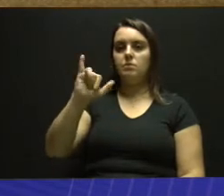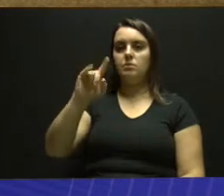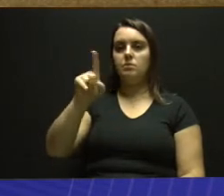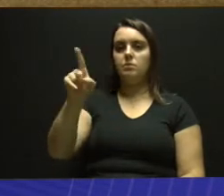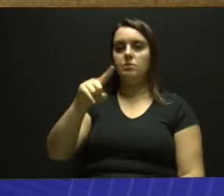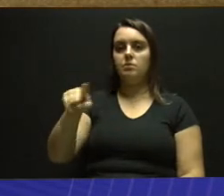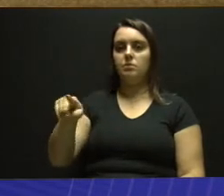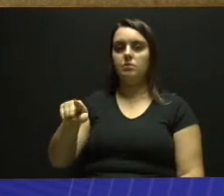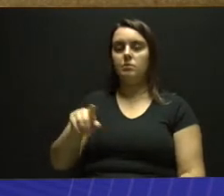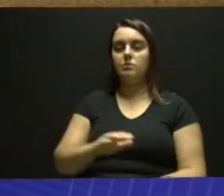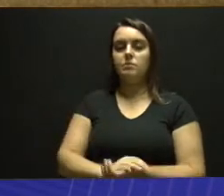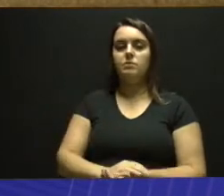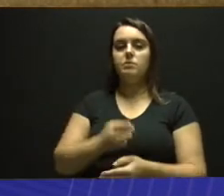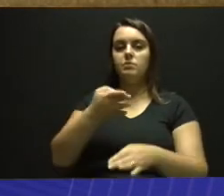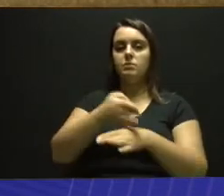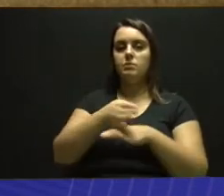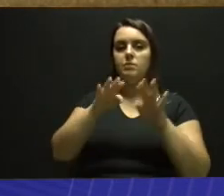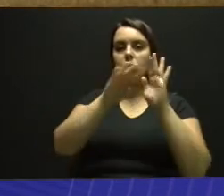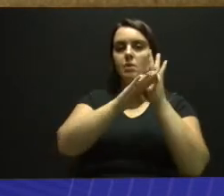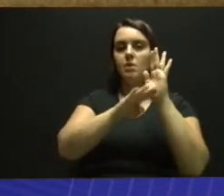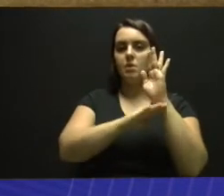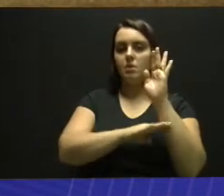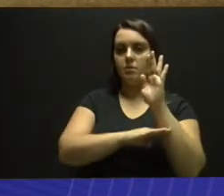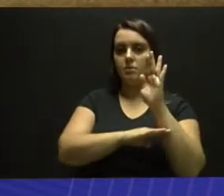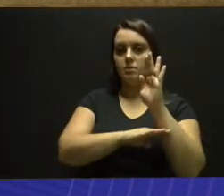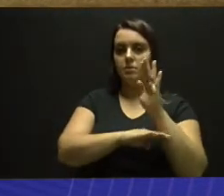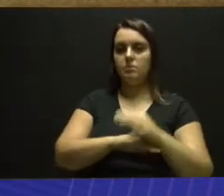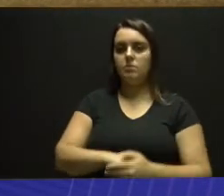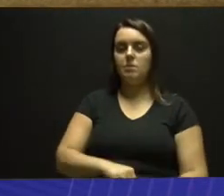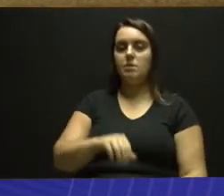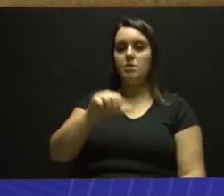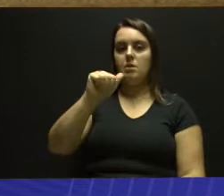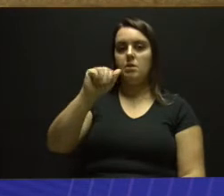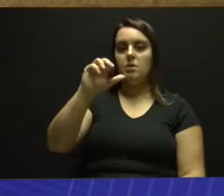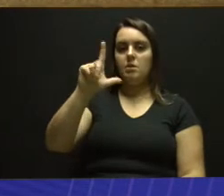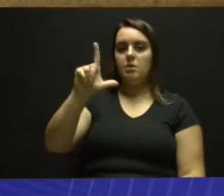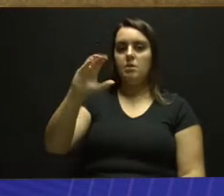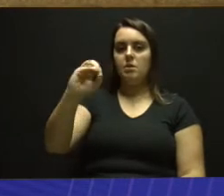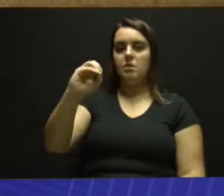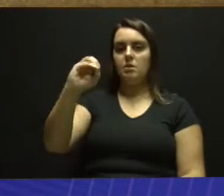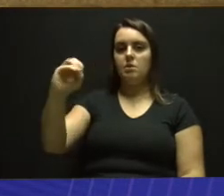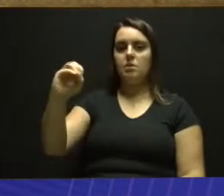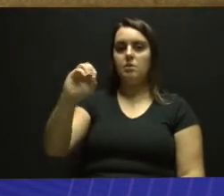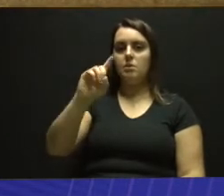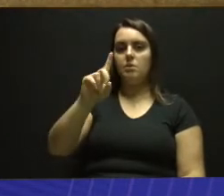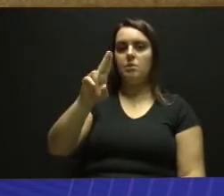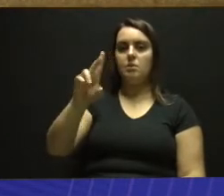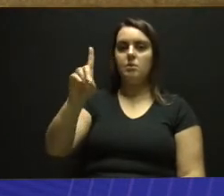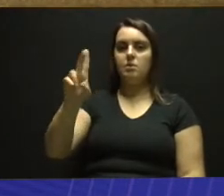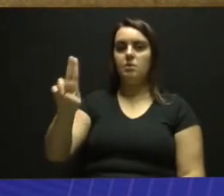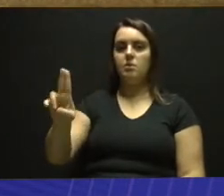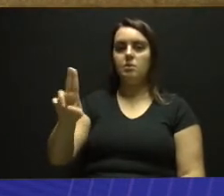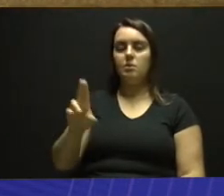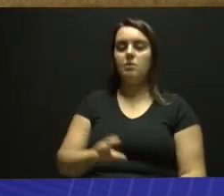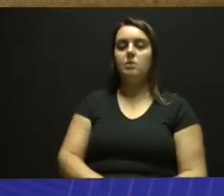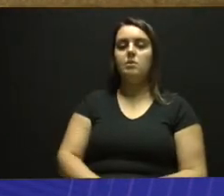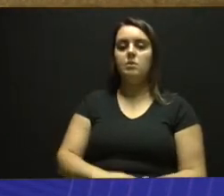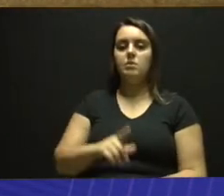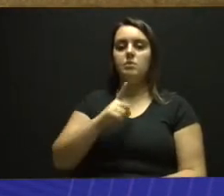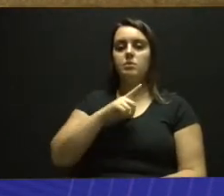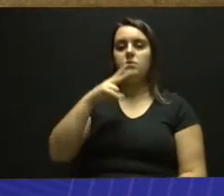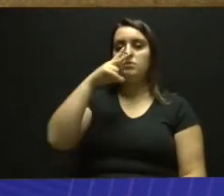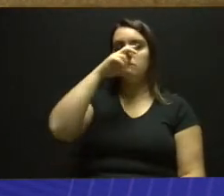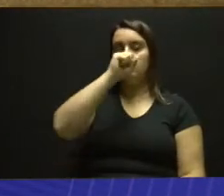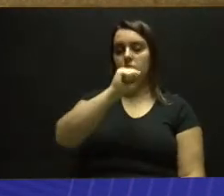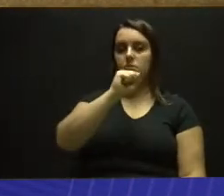participou ainda do projecto alô do tendo como tema negras e organizações se fortalecendo em